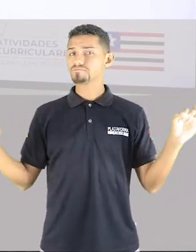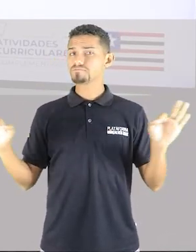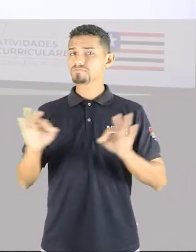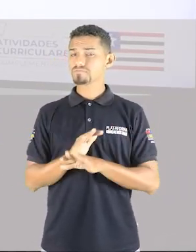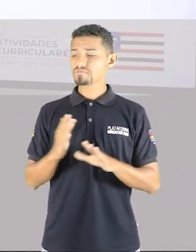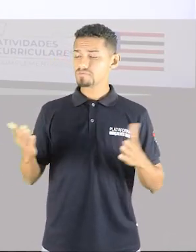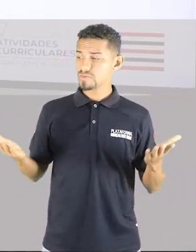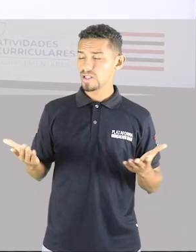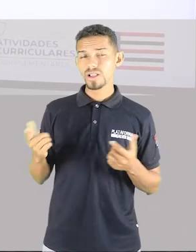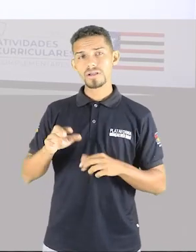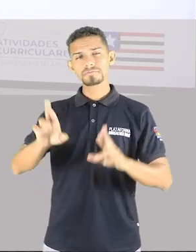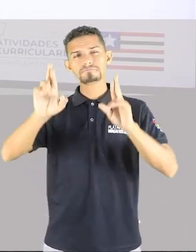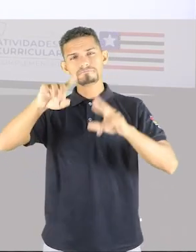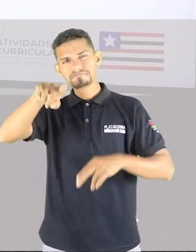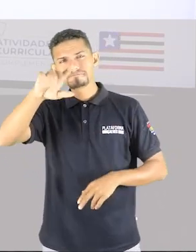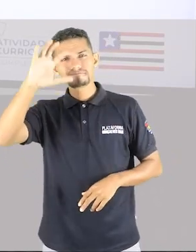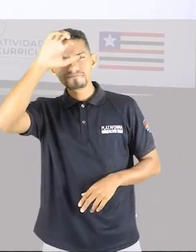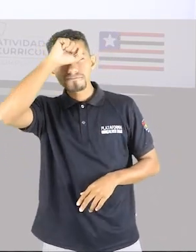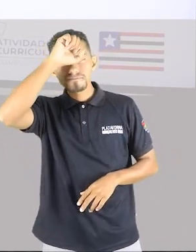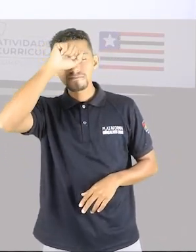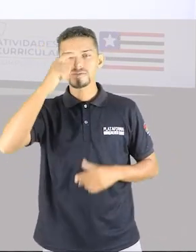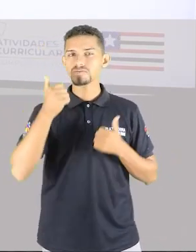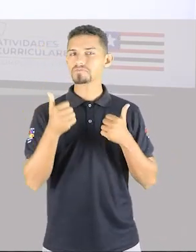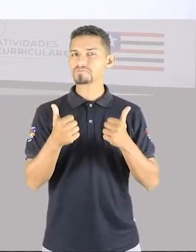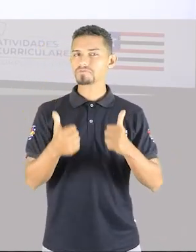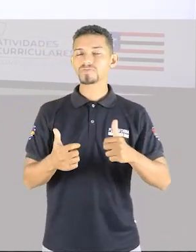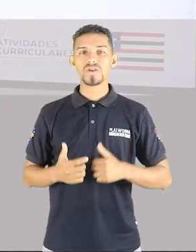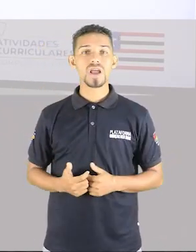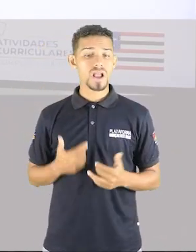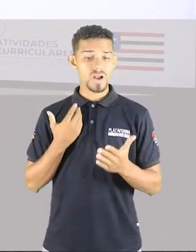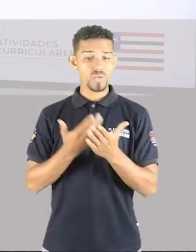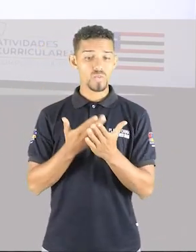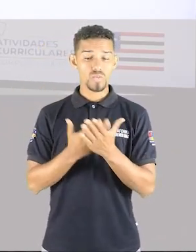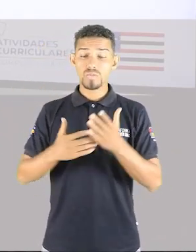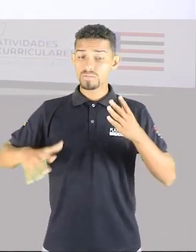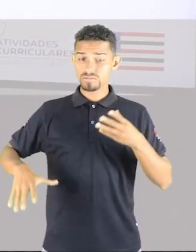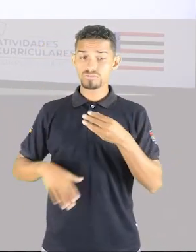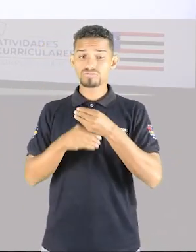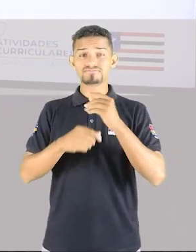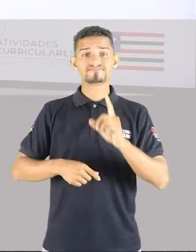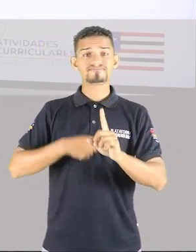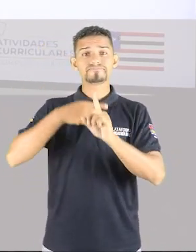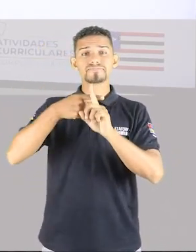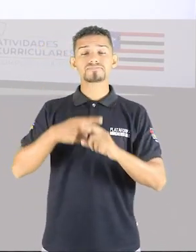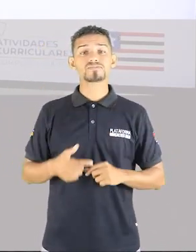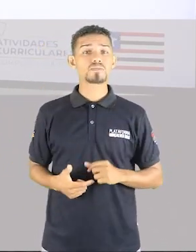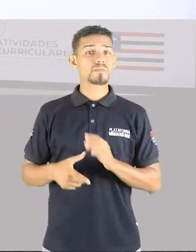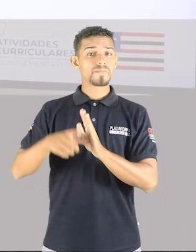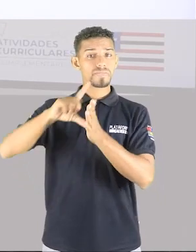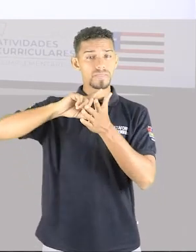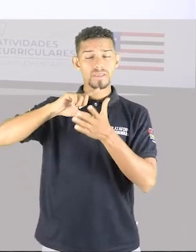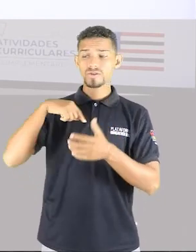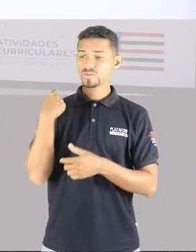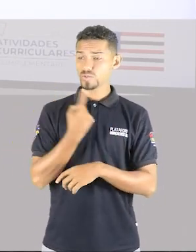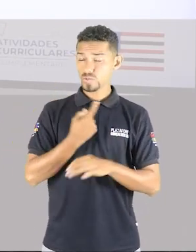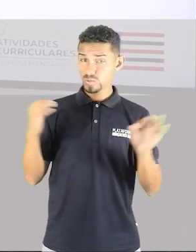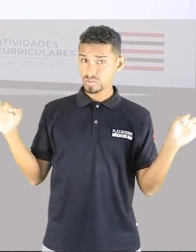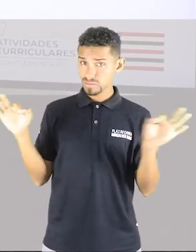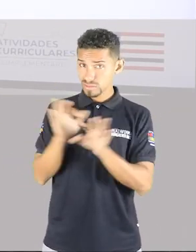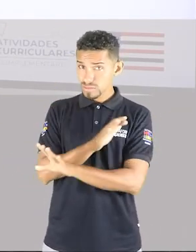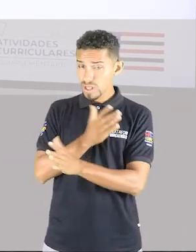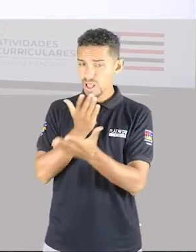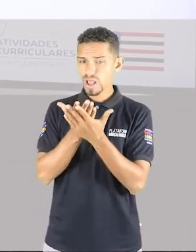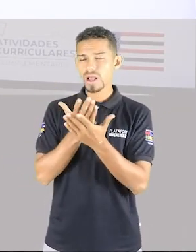aula de hoje eu espero que vocês tenham gostado vamos ter mais aulas ainda tá e antes da gente encerrar eu queria lembrar